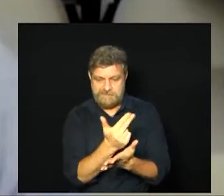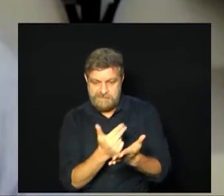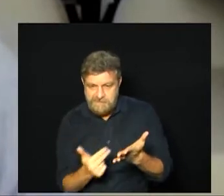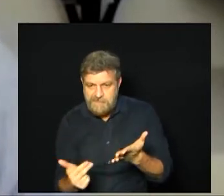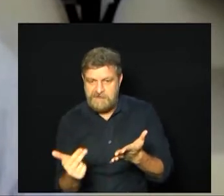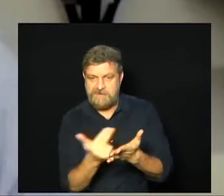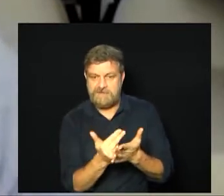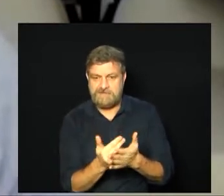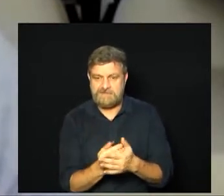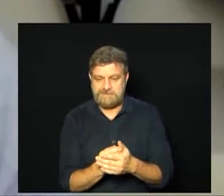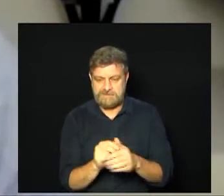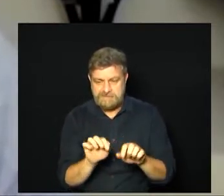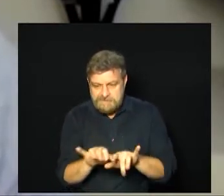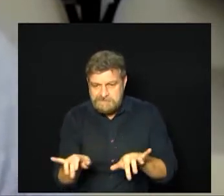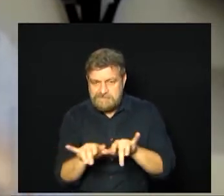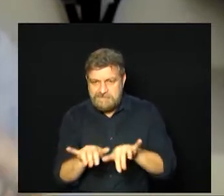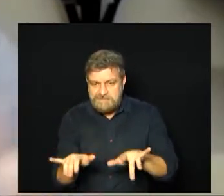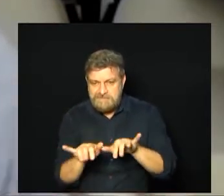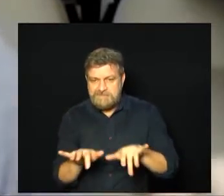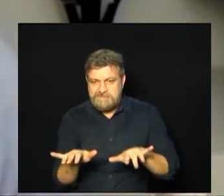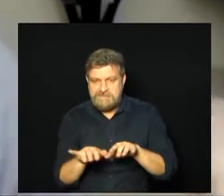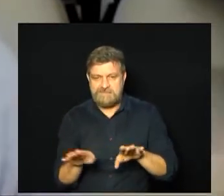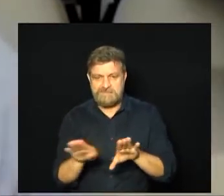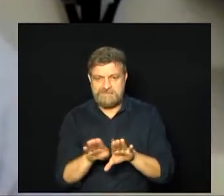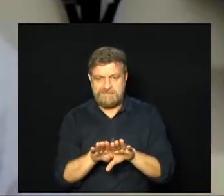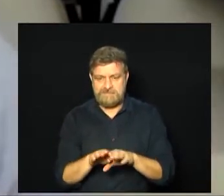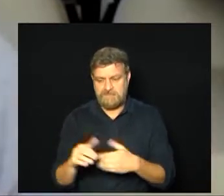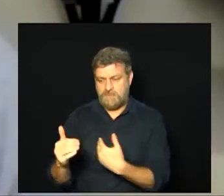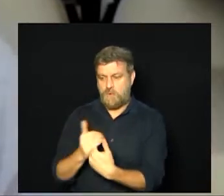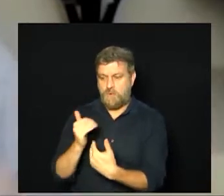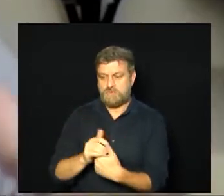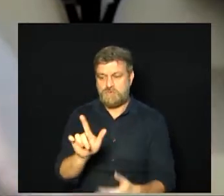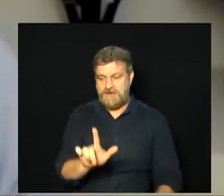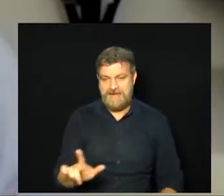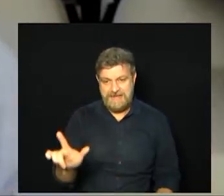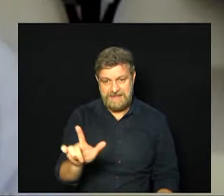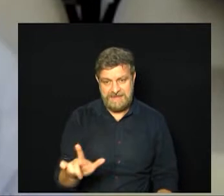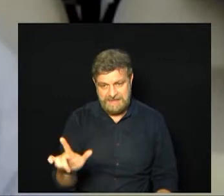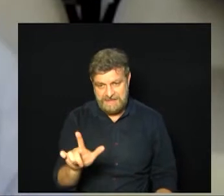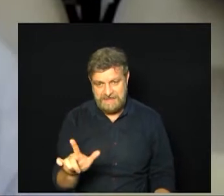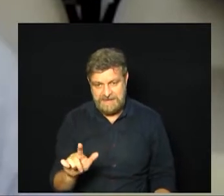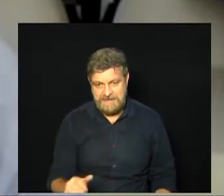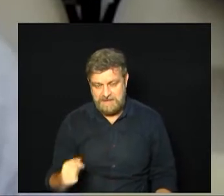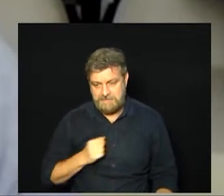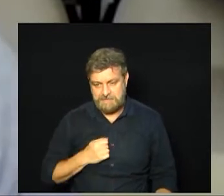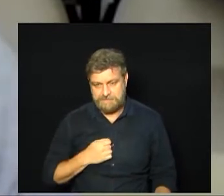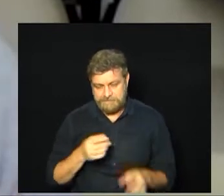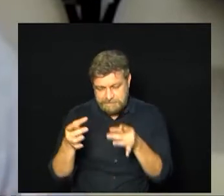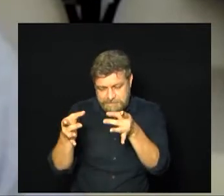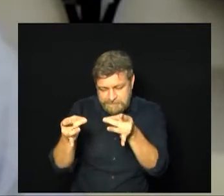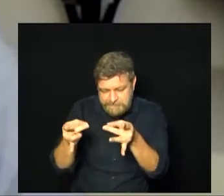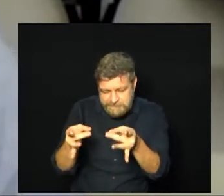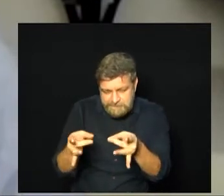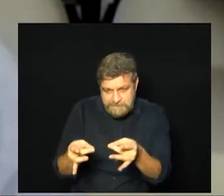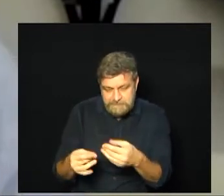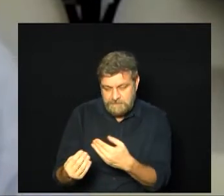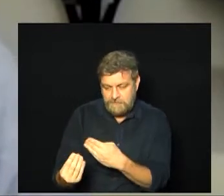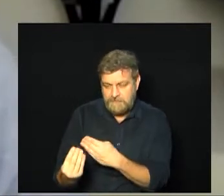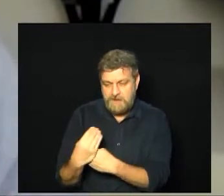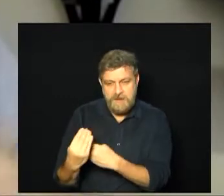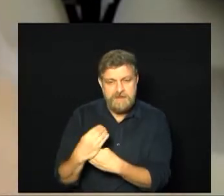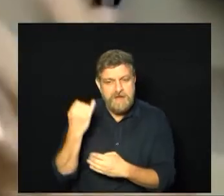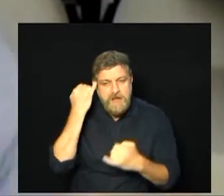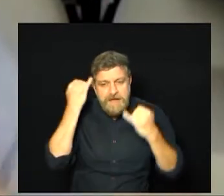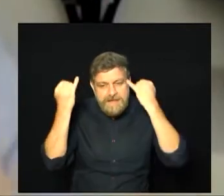contratei diagramador, um consultor literário para dar o acabamento, para me dar